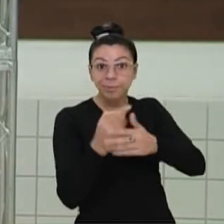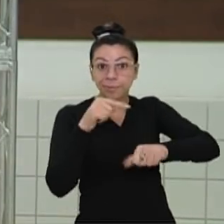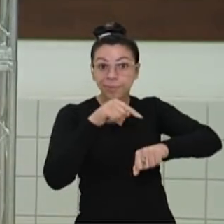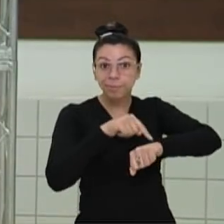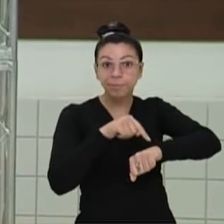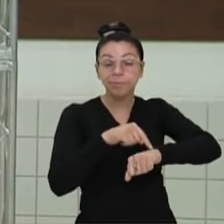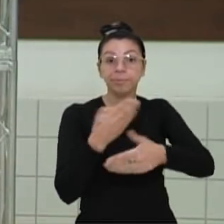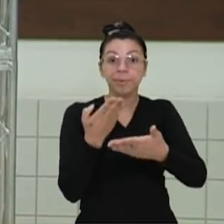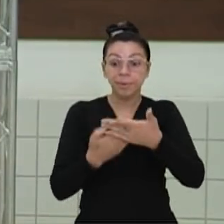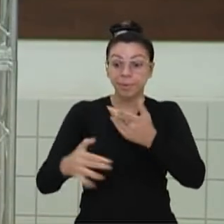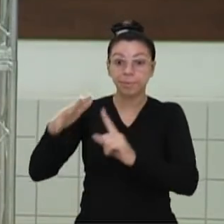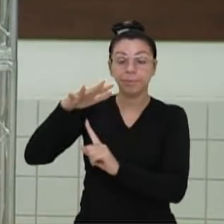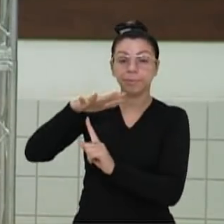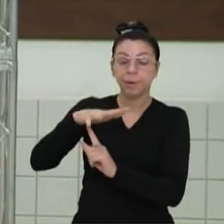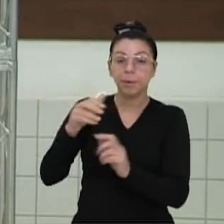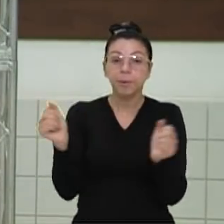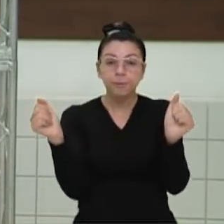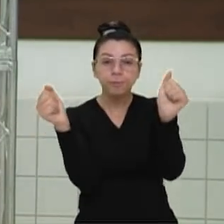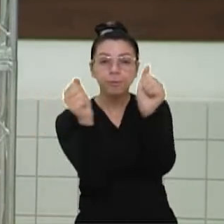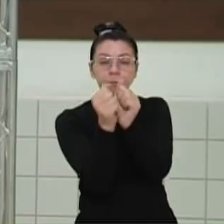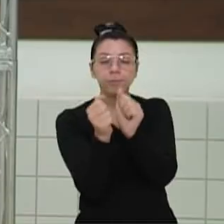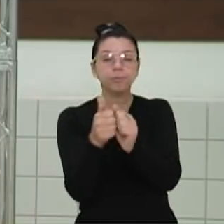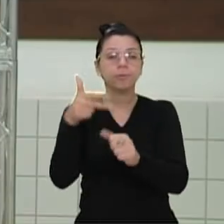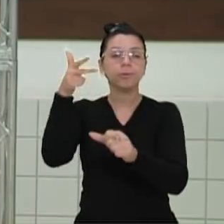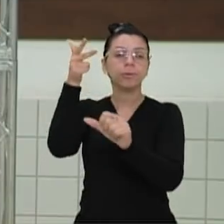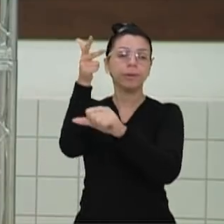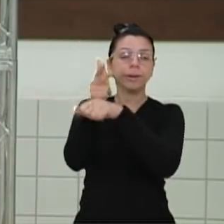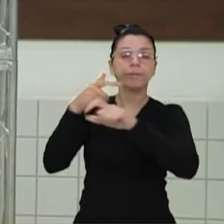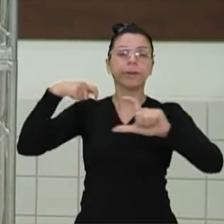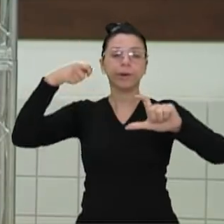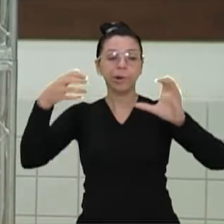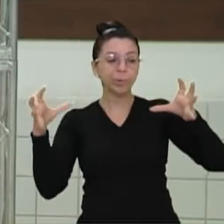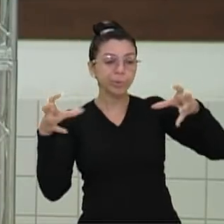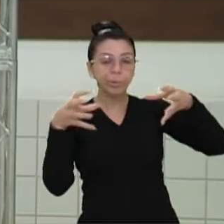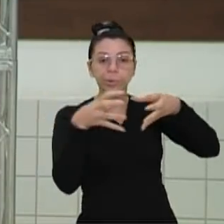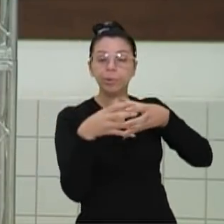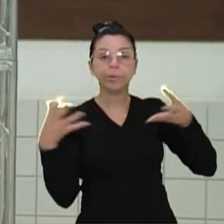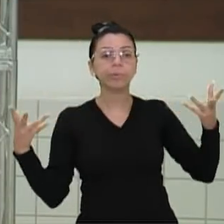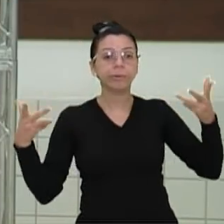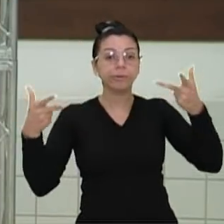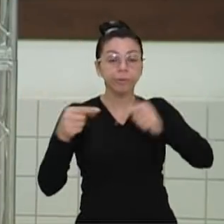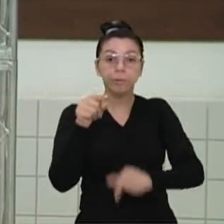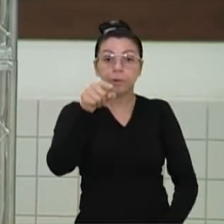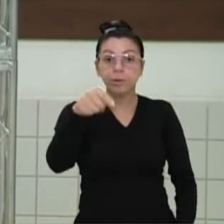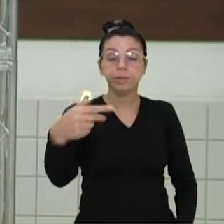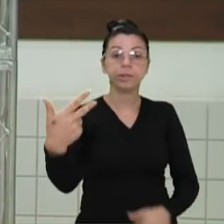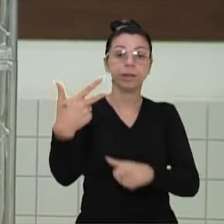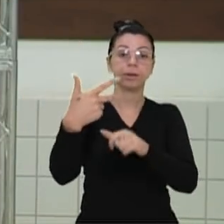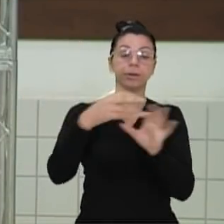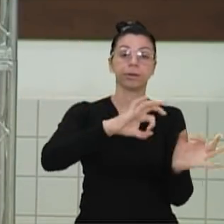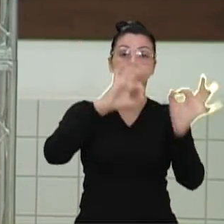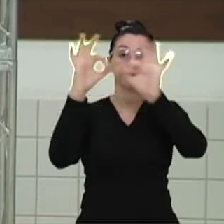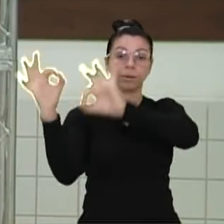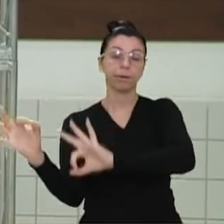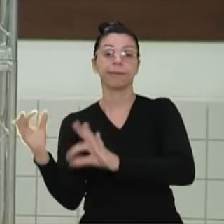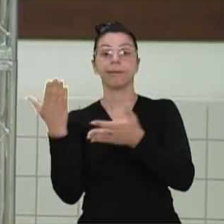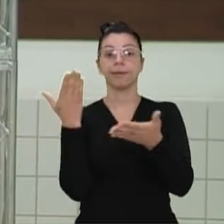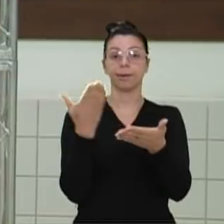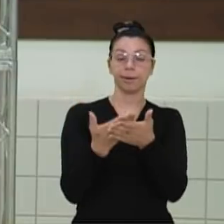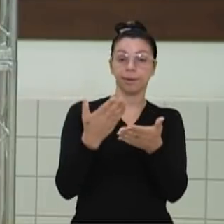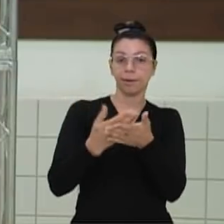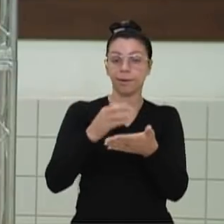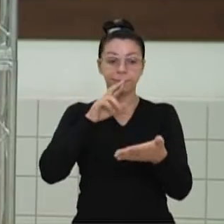Aula Paraná, de a gente estar aqui no estúdio com toda essa equipe maravilhosa, você aí assistindo essa aula, acompanhando,